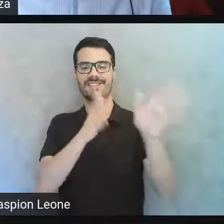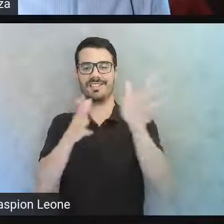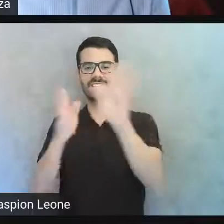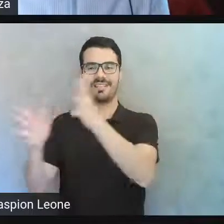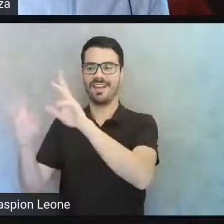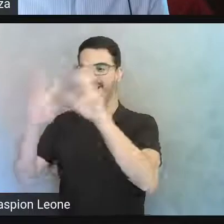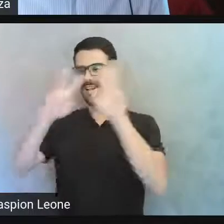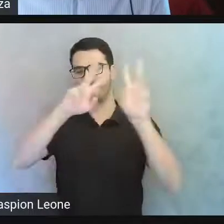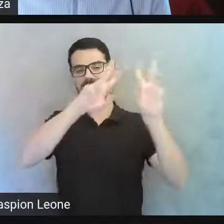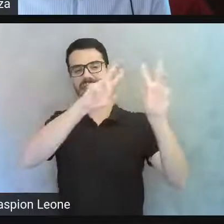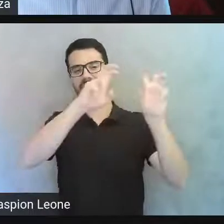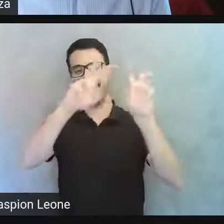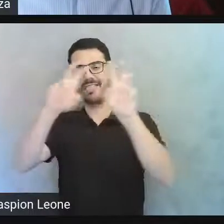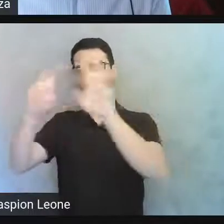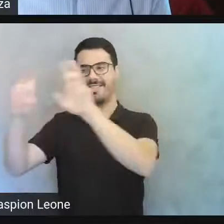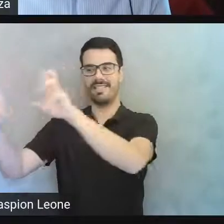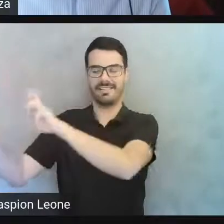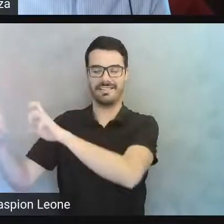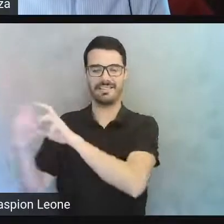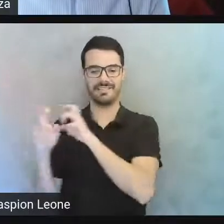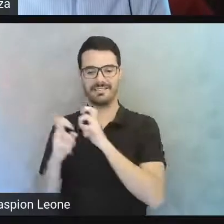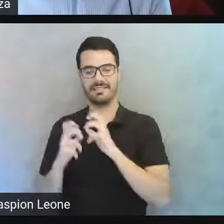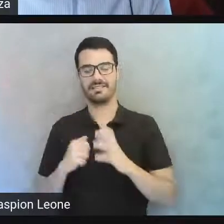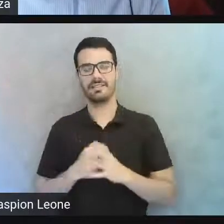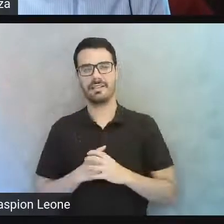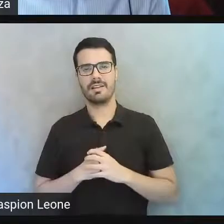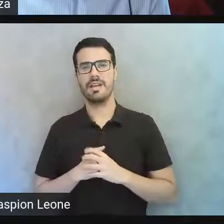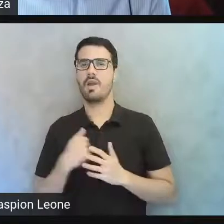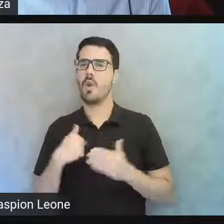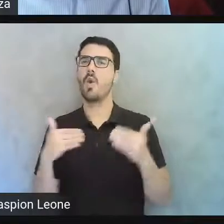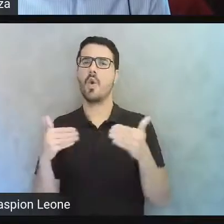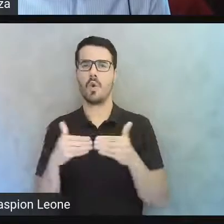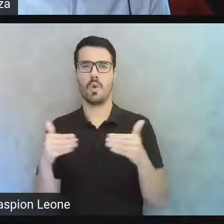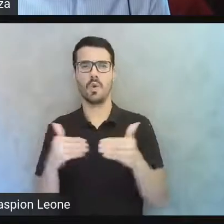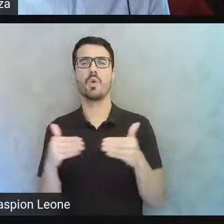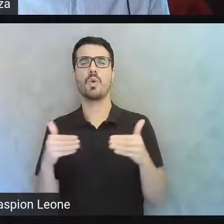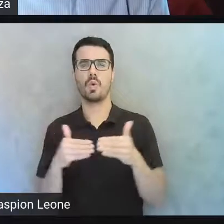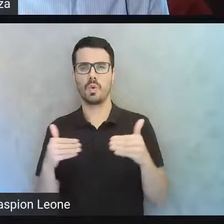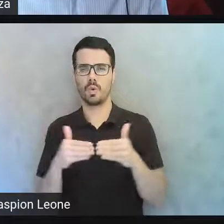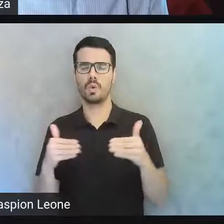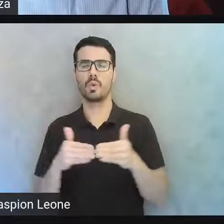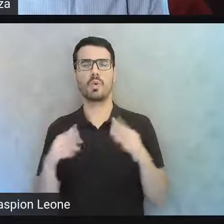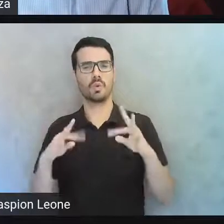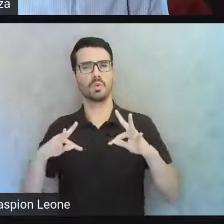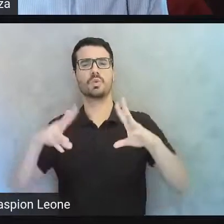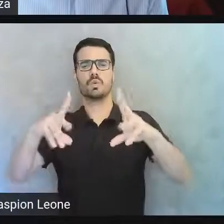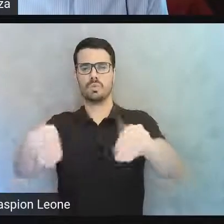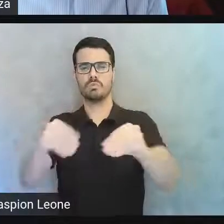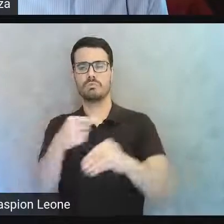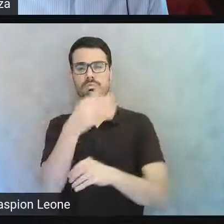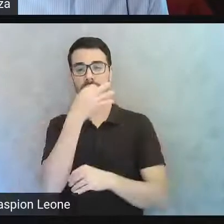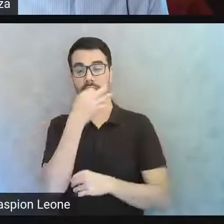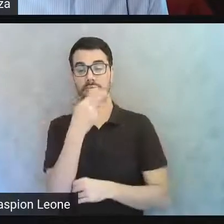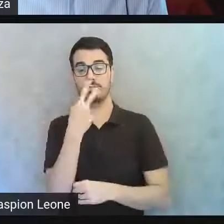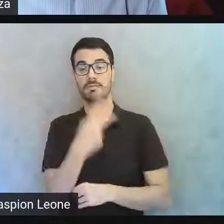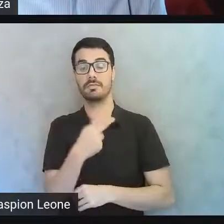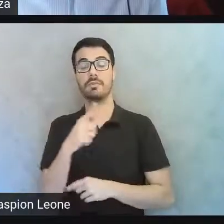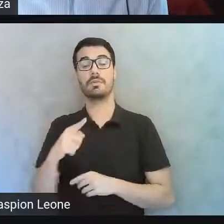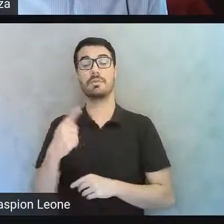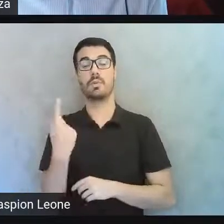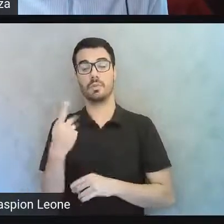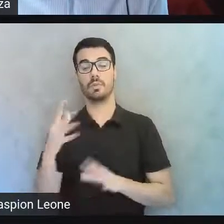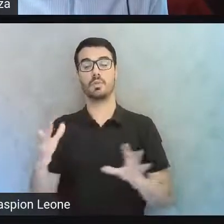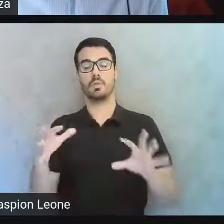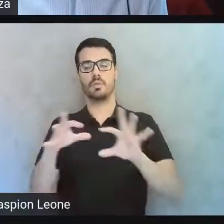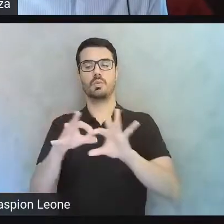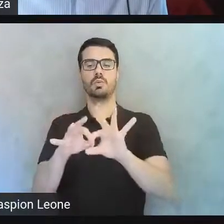aí, e eu concordo com basicamente toda a visão dele. Acho que uma coisa que